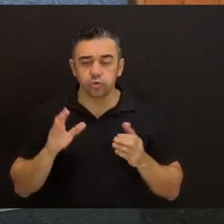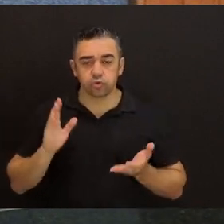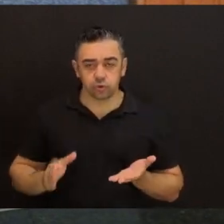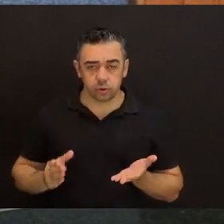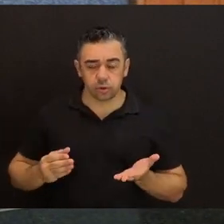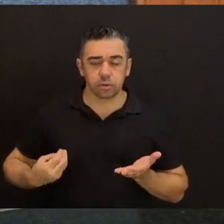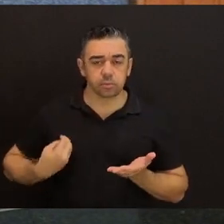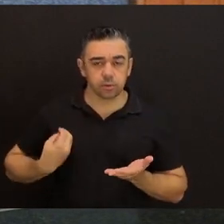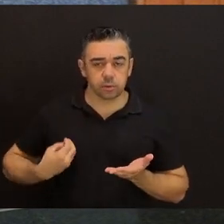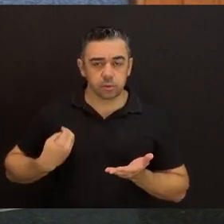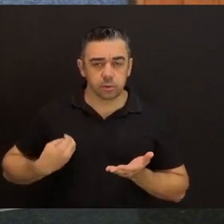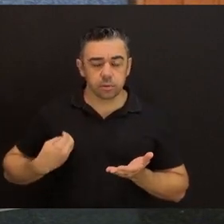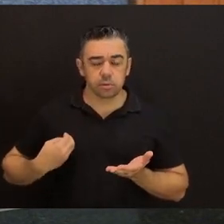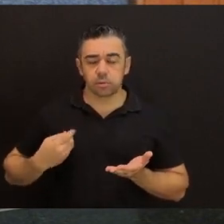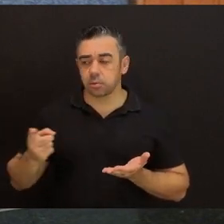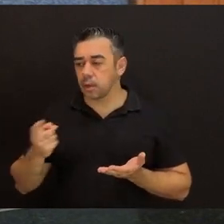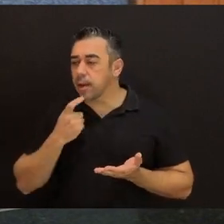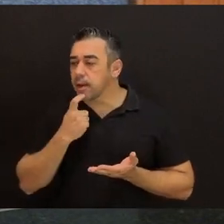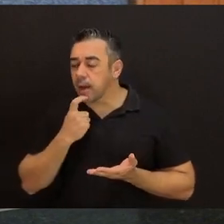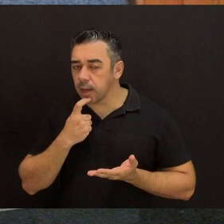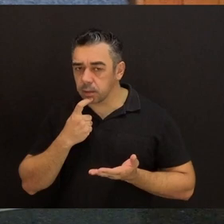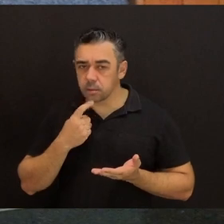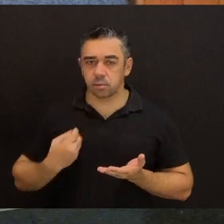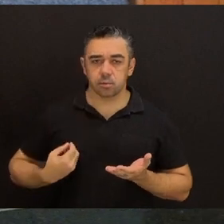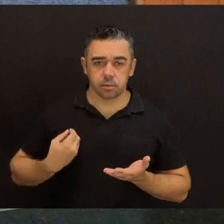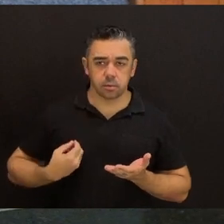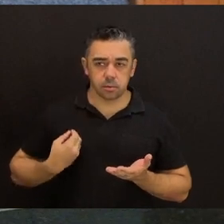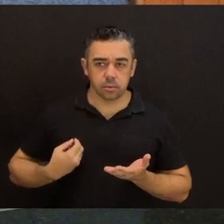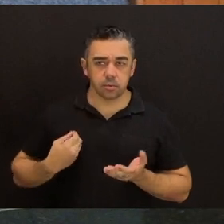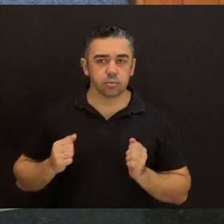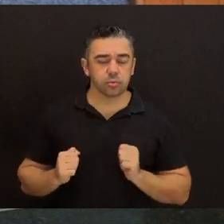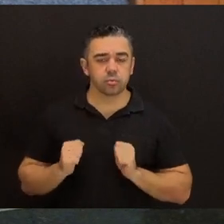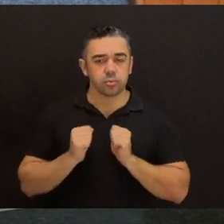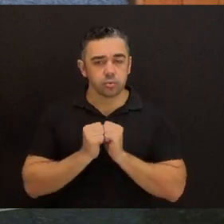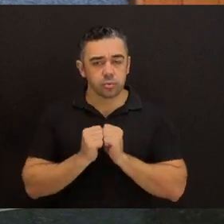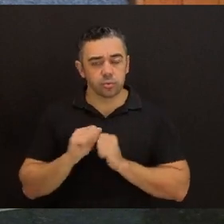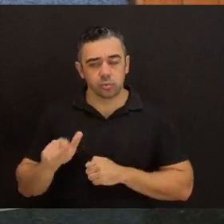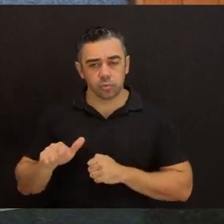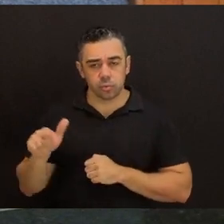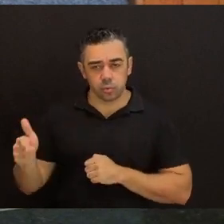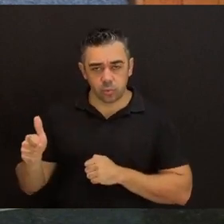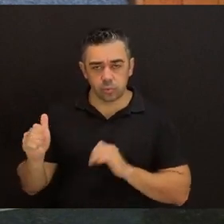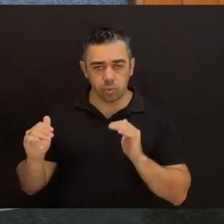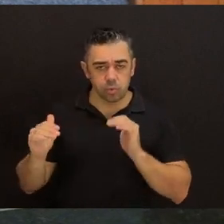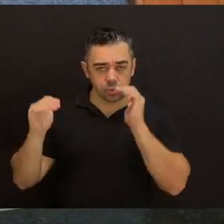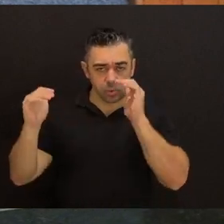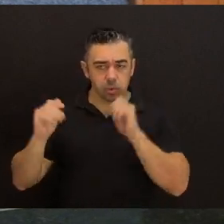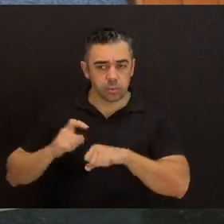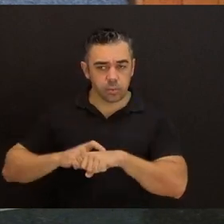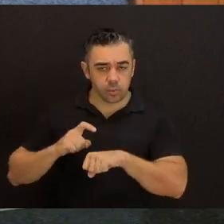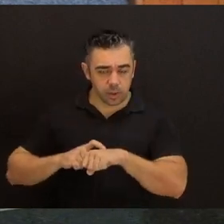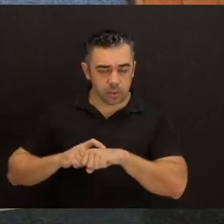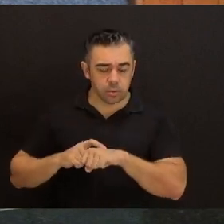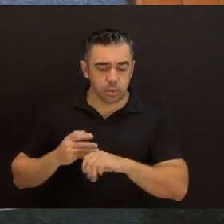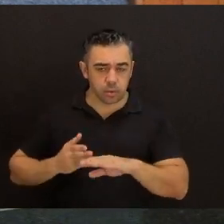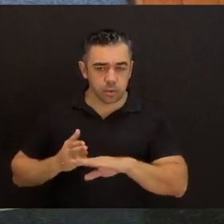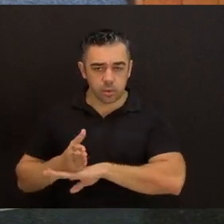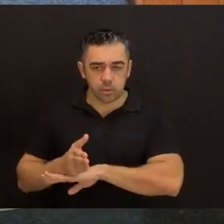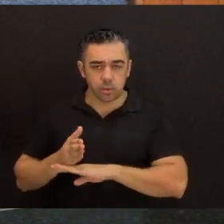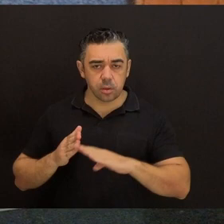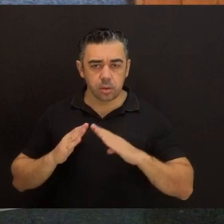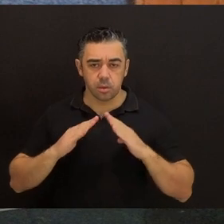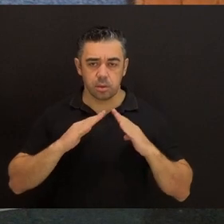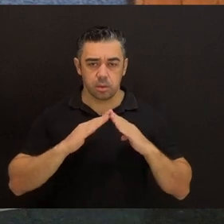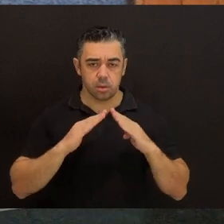senhor Vereador presidente da casa sou vereadora Alex acompanhado das demais autoridades que estavam naquele momento Nós entramos nessa residência